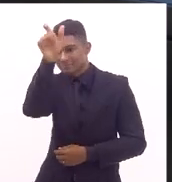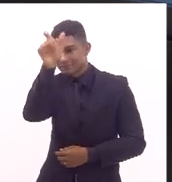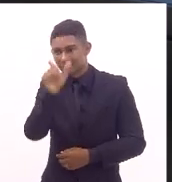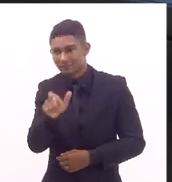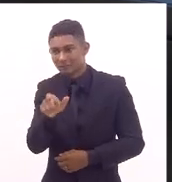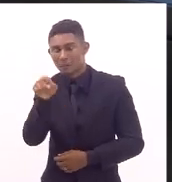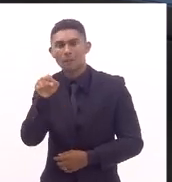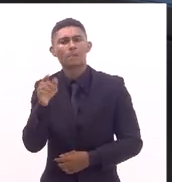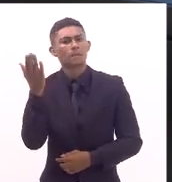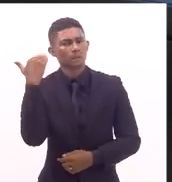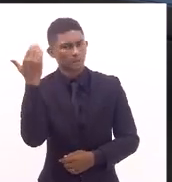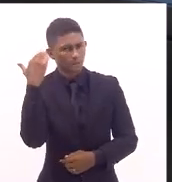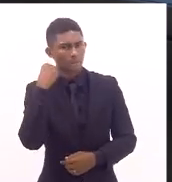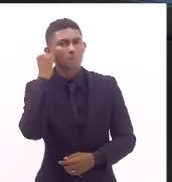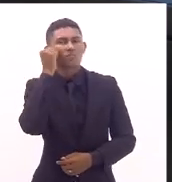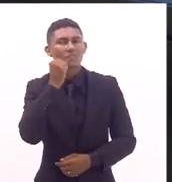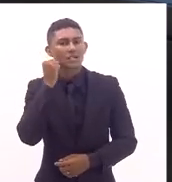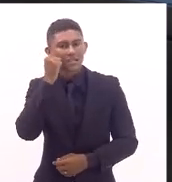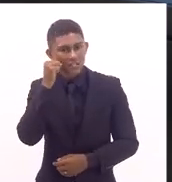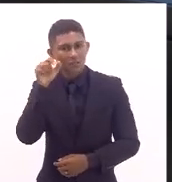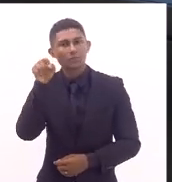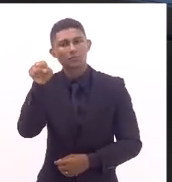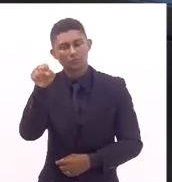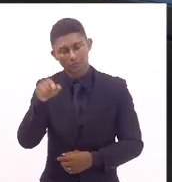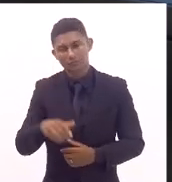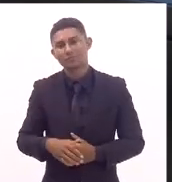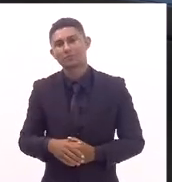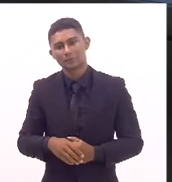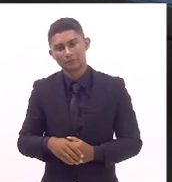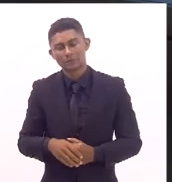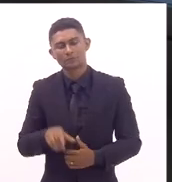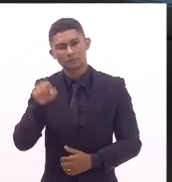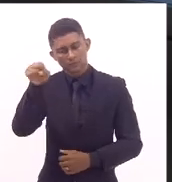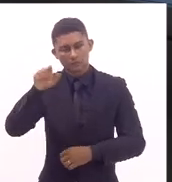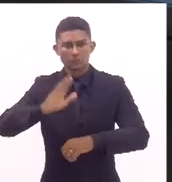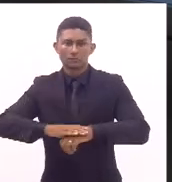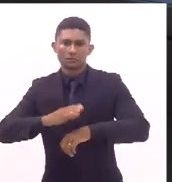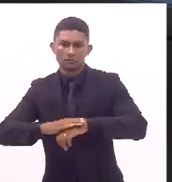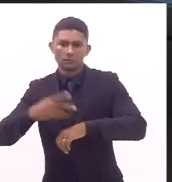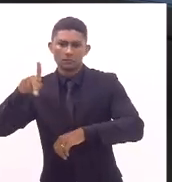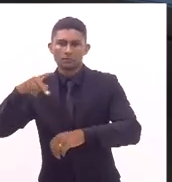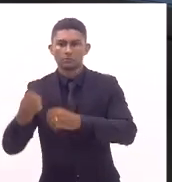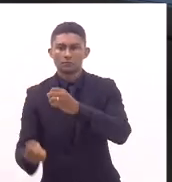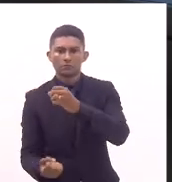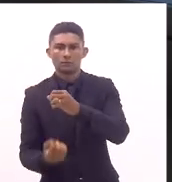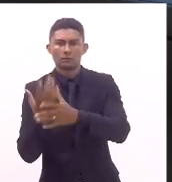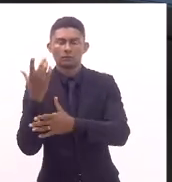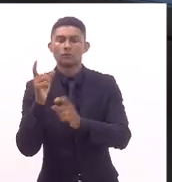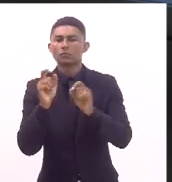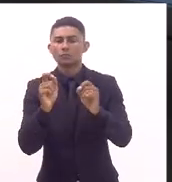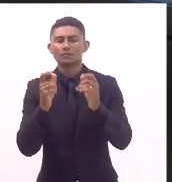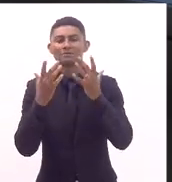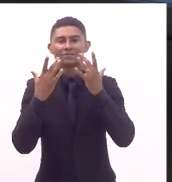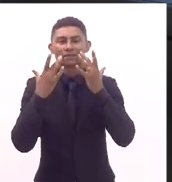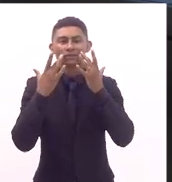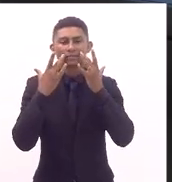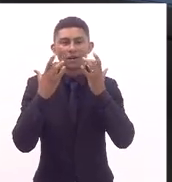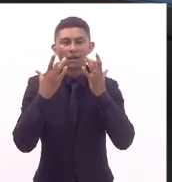o senador e fundou o teatro